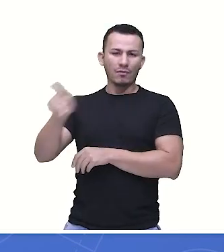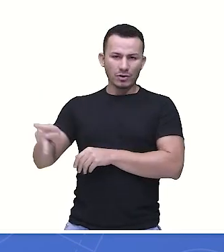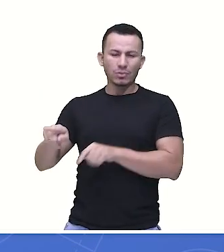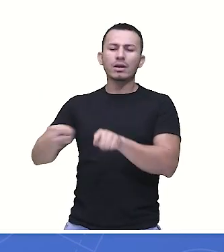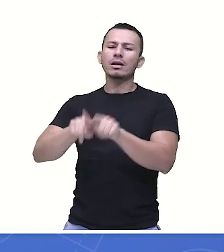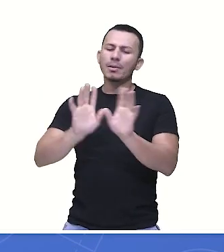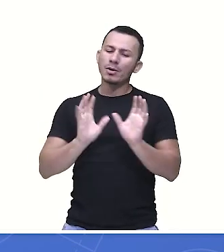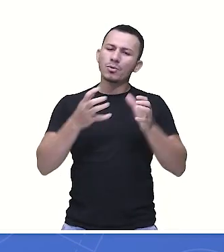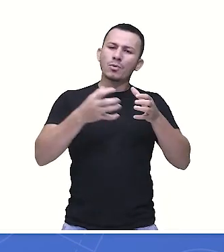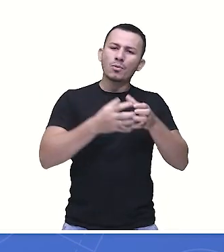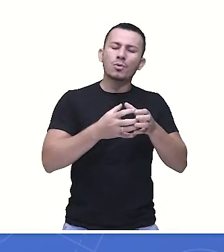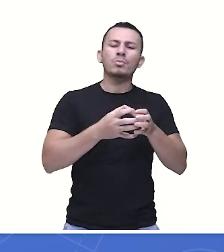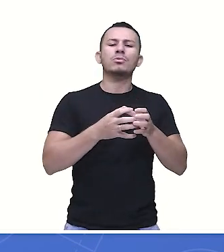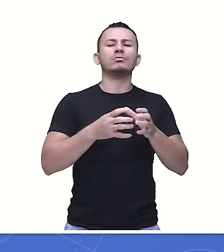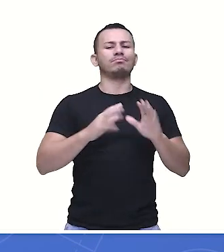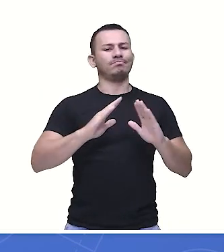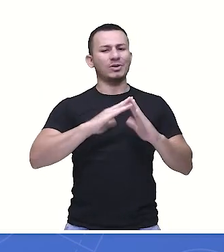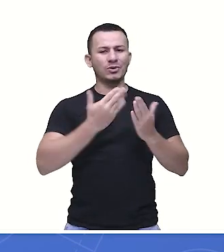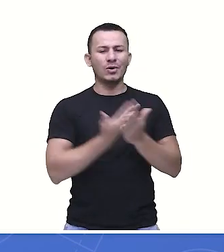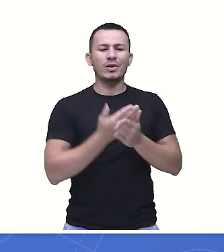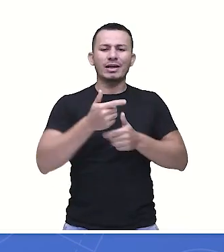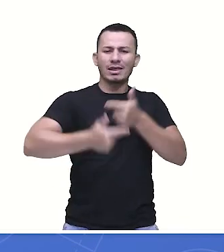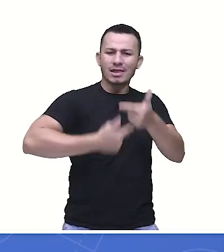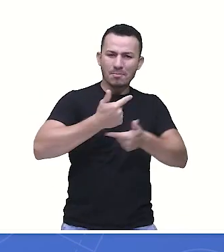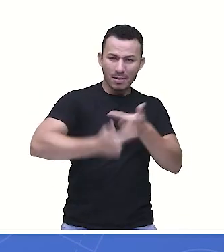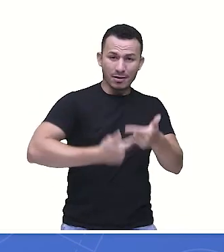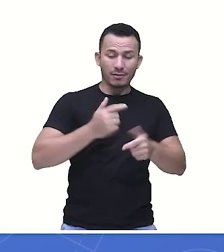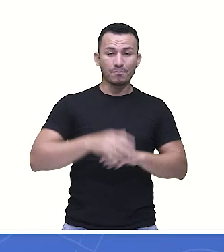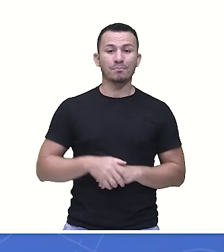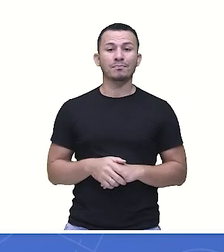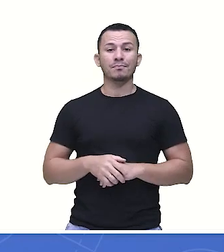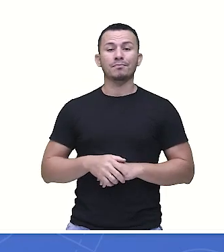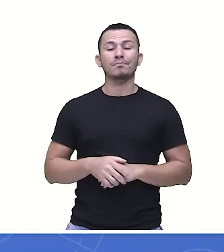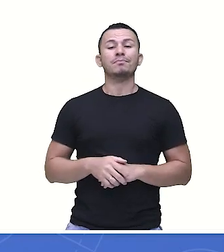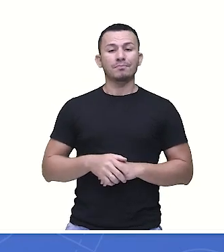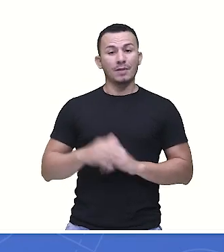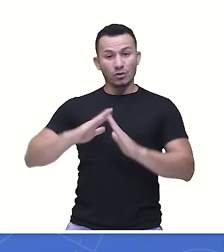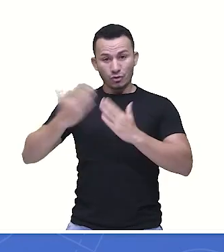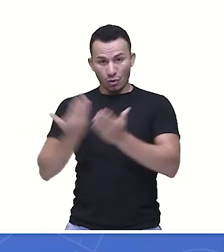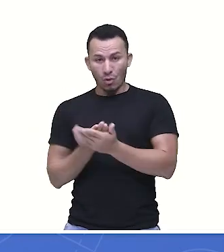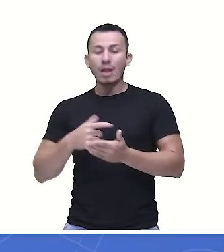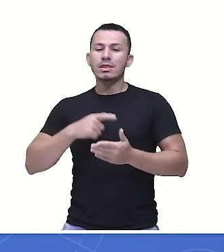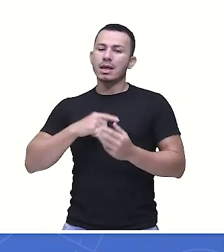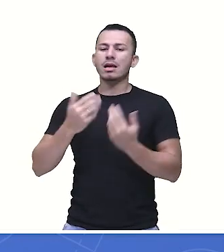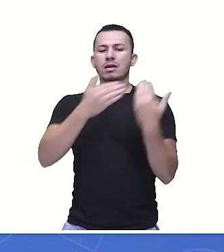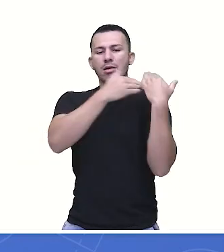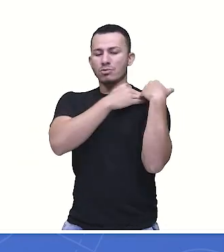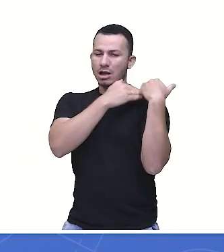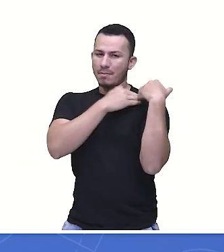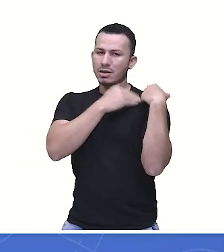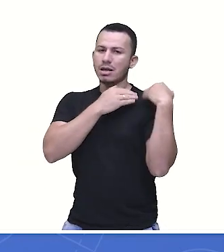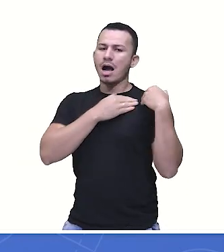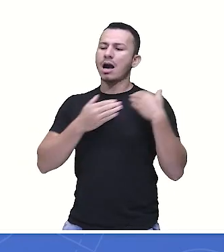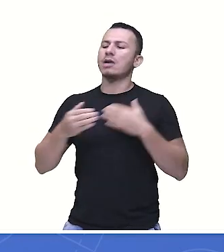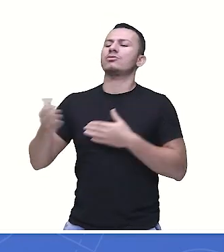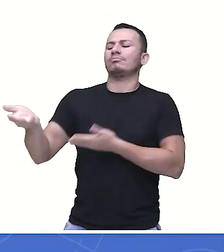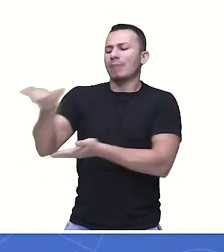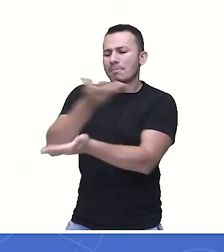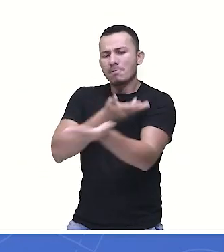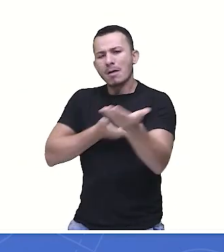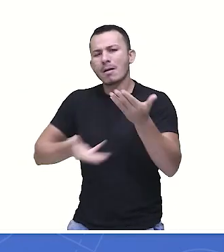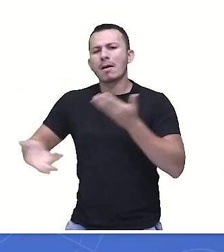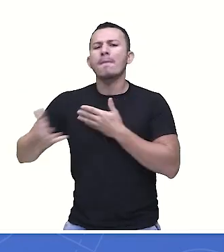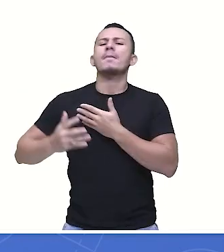Então a gente vai aí socializando. Então a escola tem esse papel também de socializar, de integrar, né, as crianças